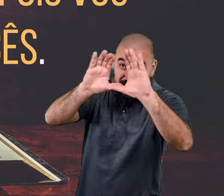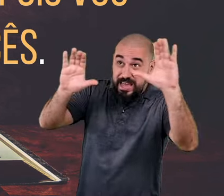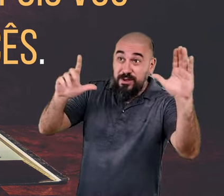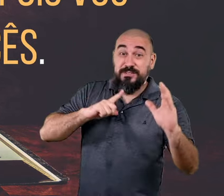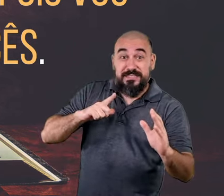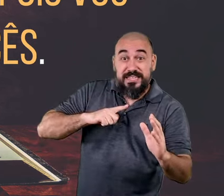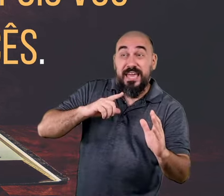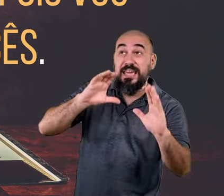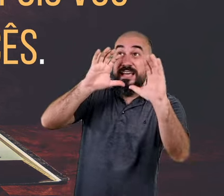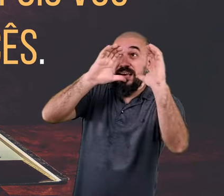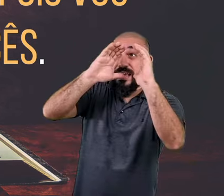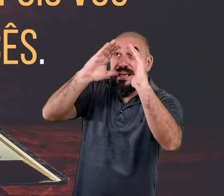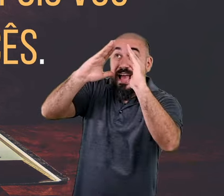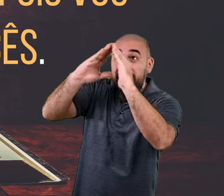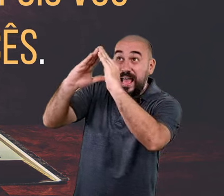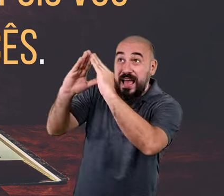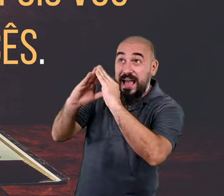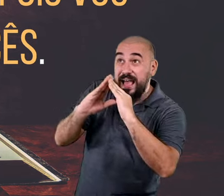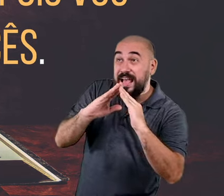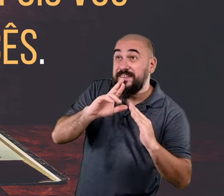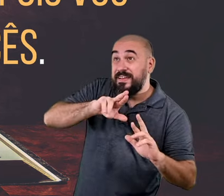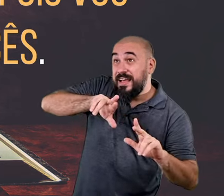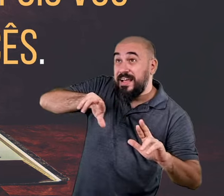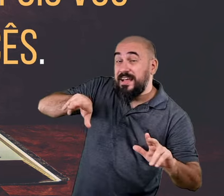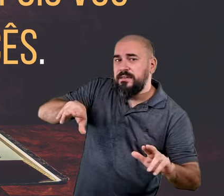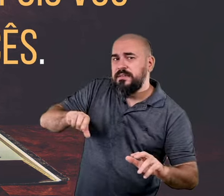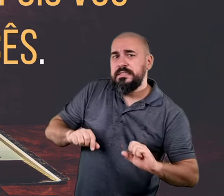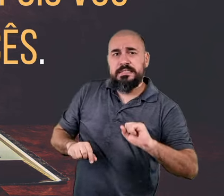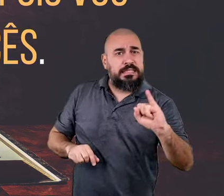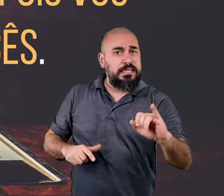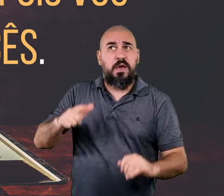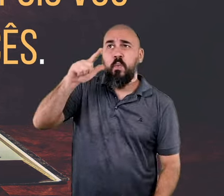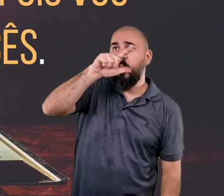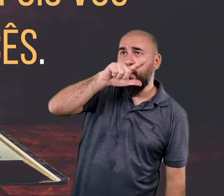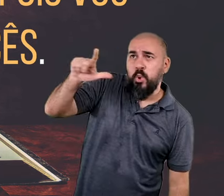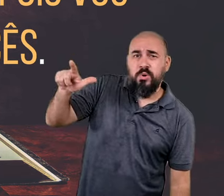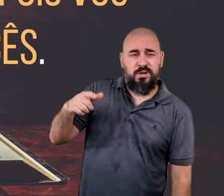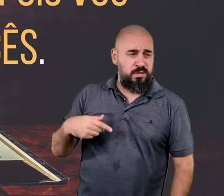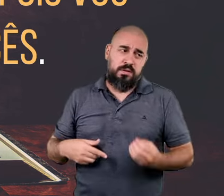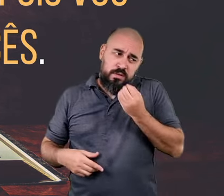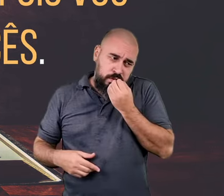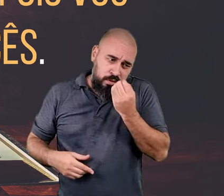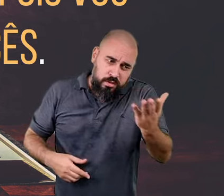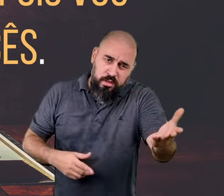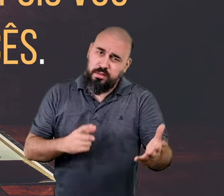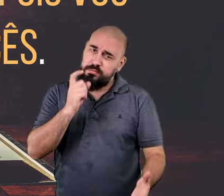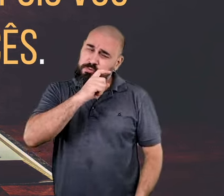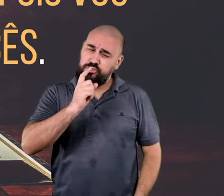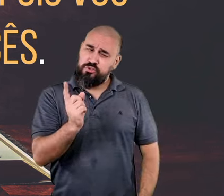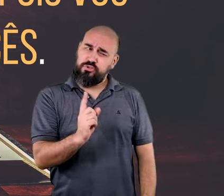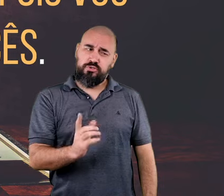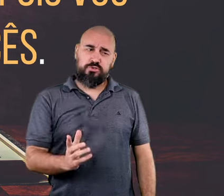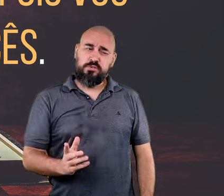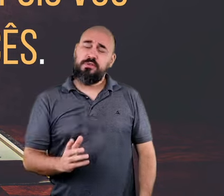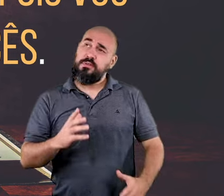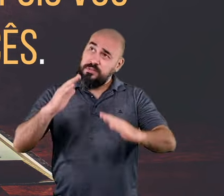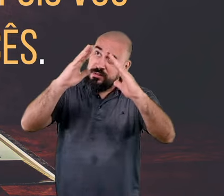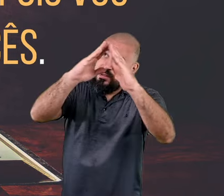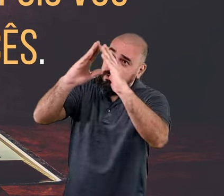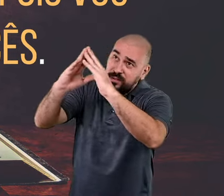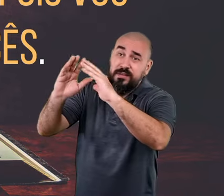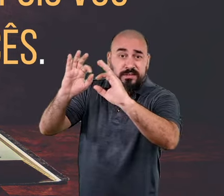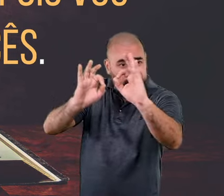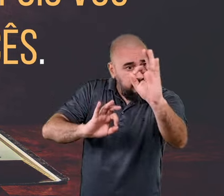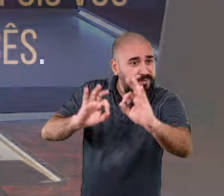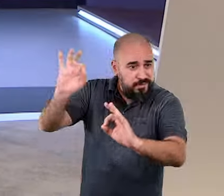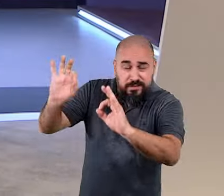moradas. Se não fosse assim, eu já lhes teria dito, pois vou preparar um lugar